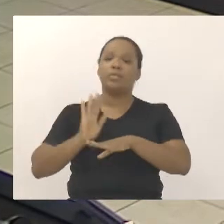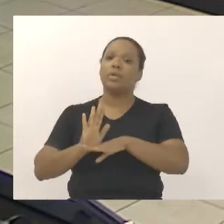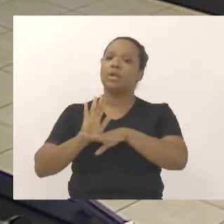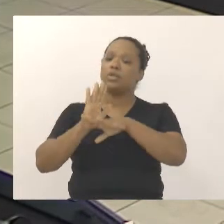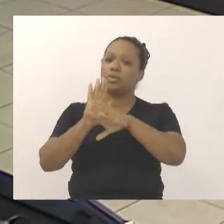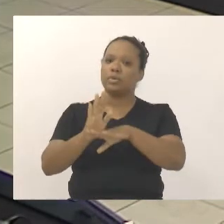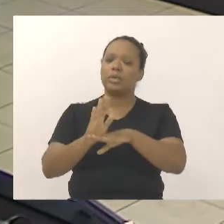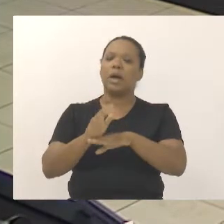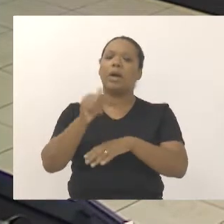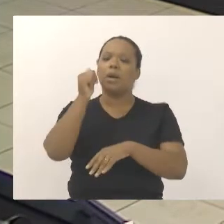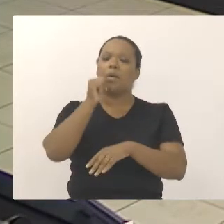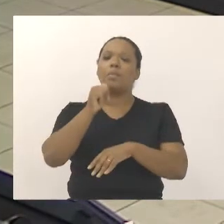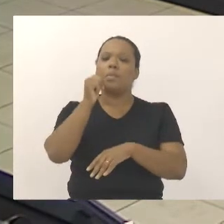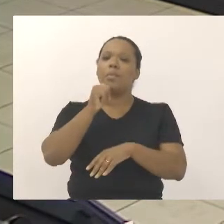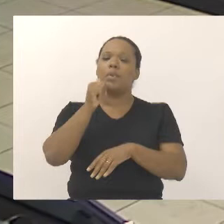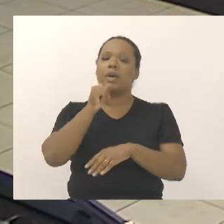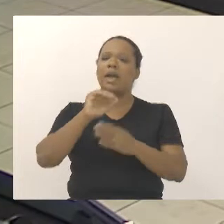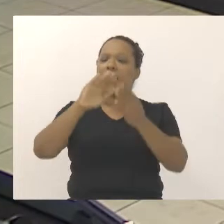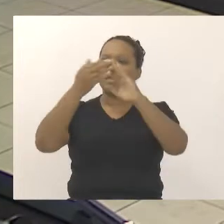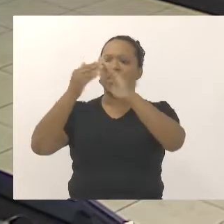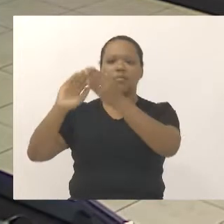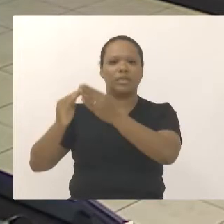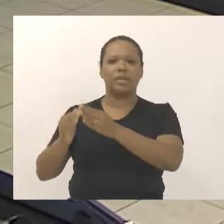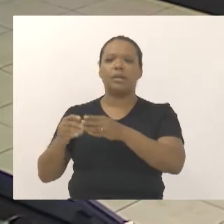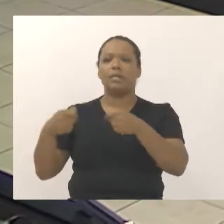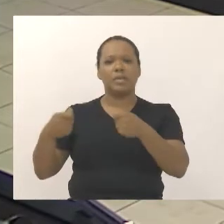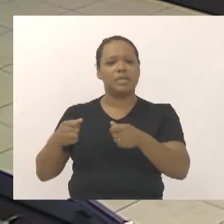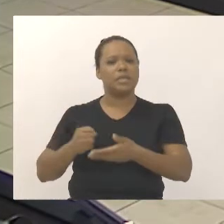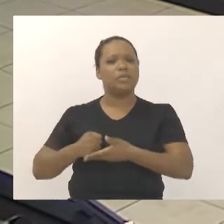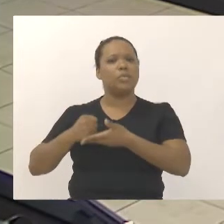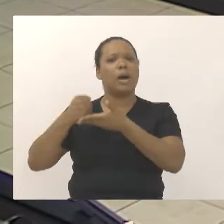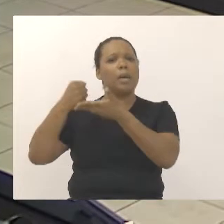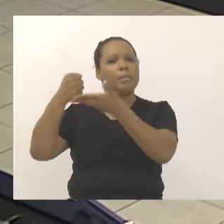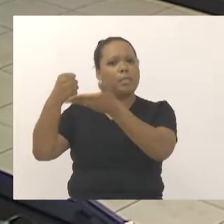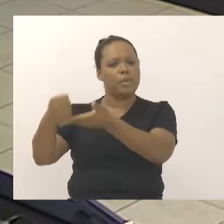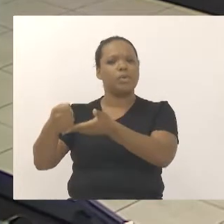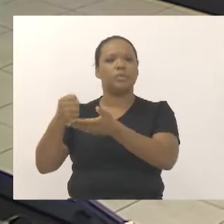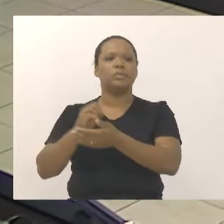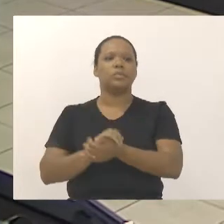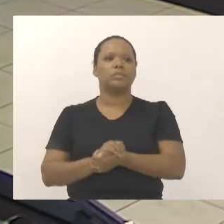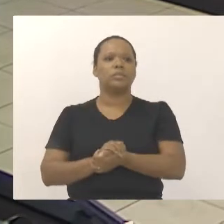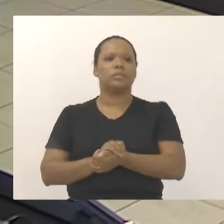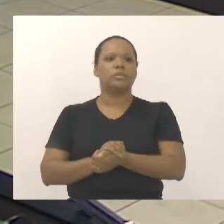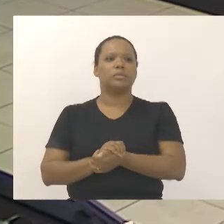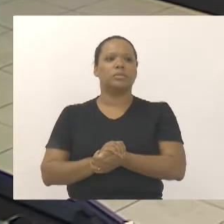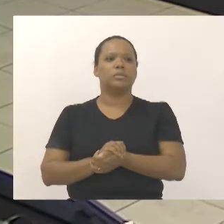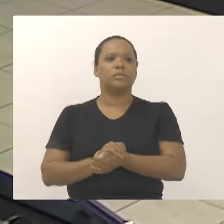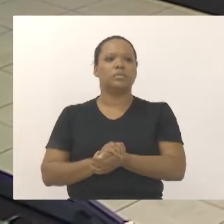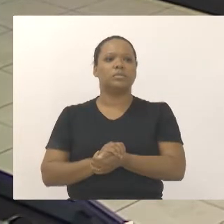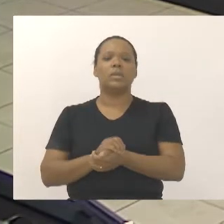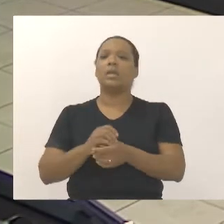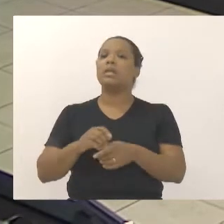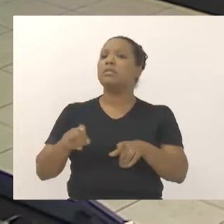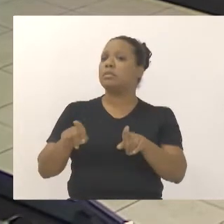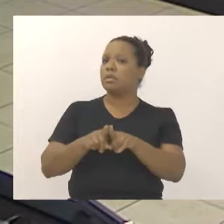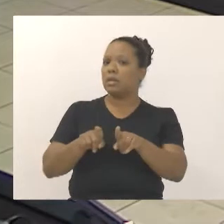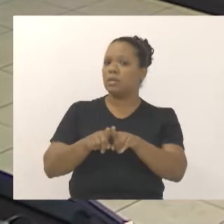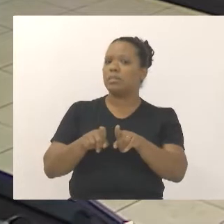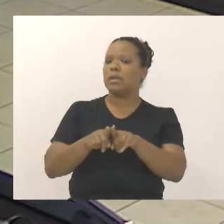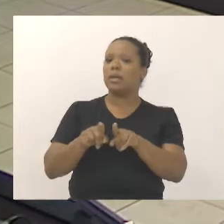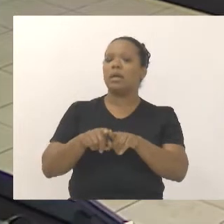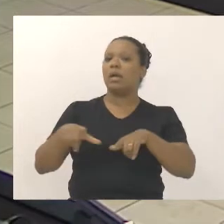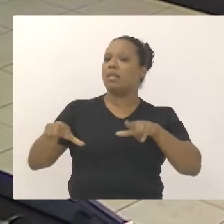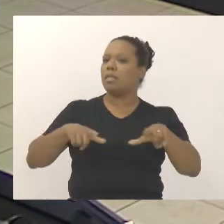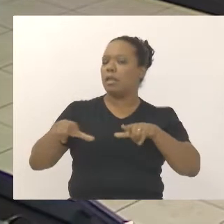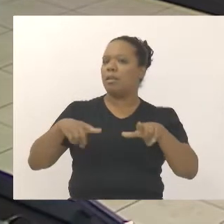de periferia precisando de uma assistência maior, um aconchego maior. E tem muito trabalho voluntário aí sendo executado em